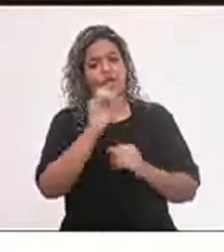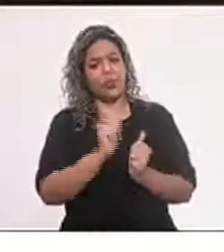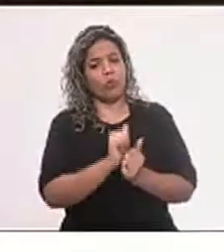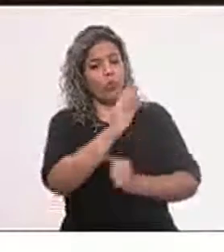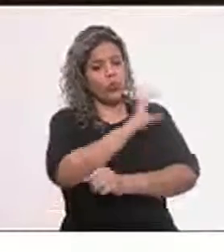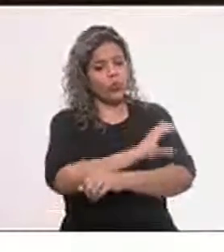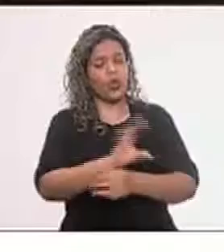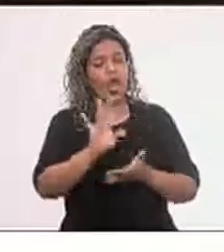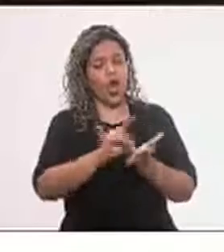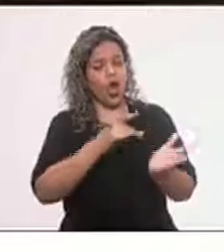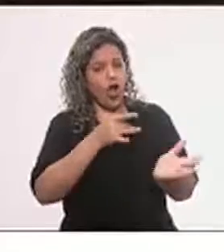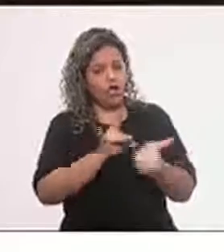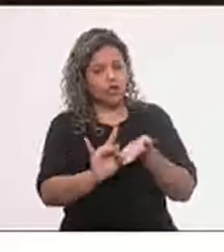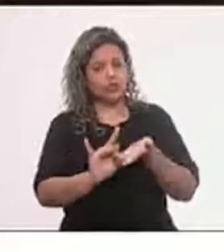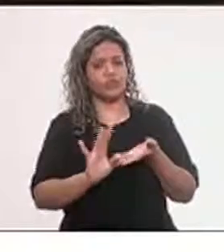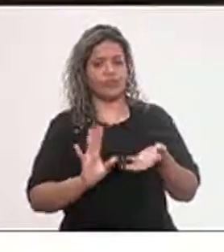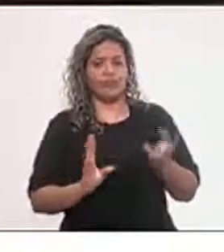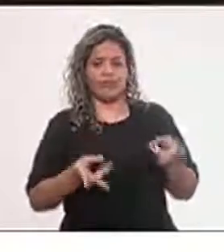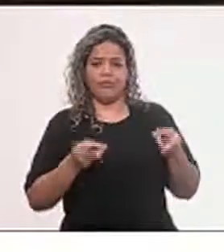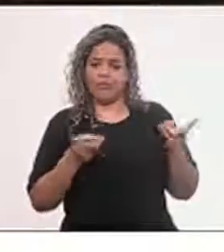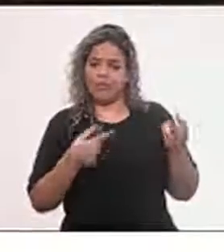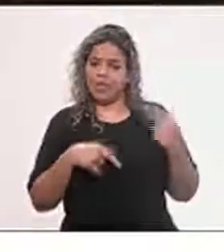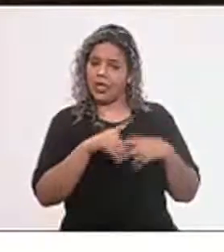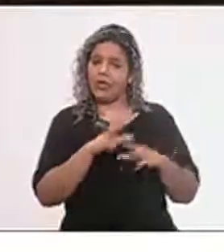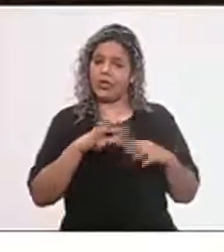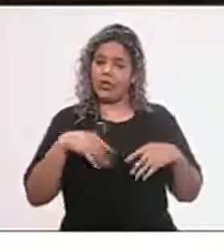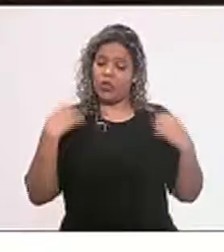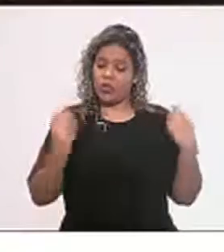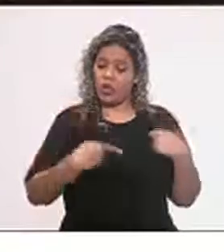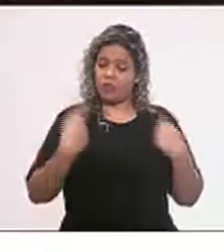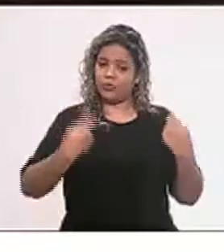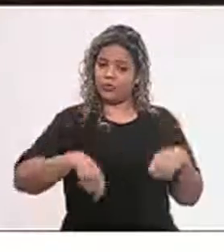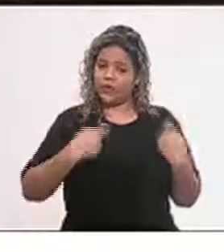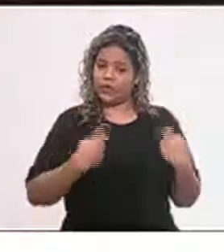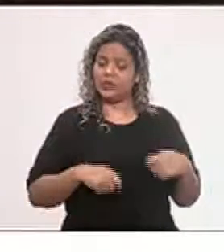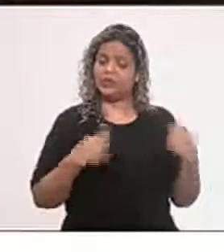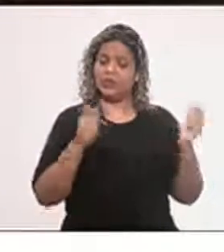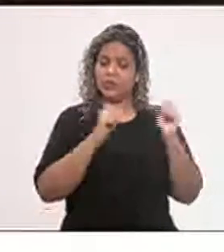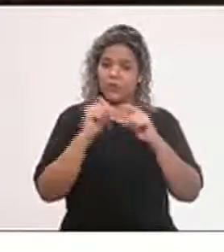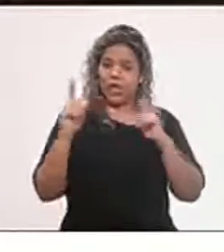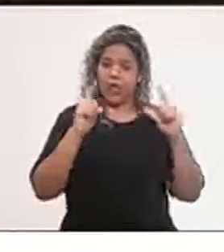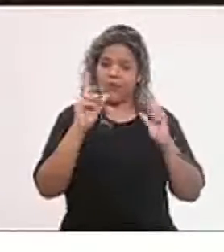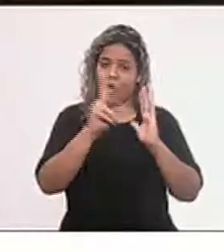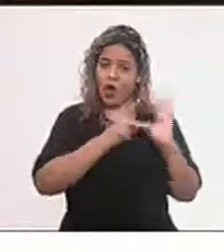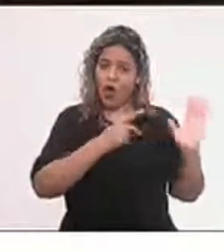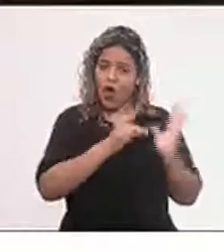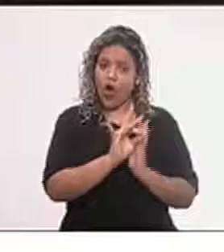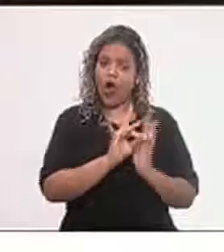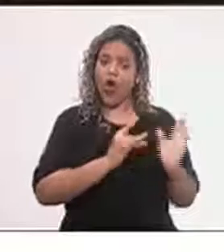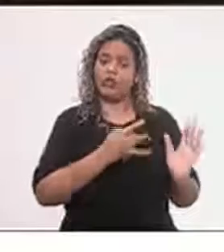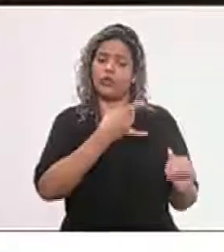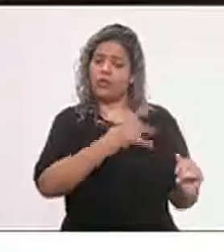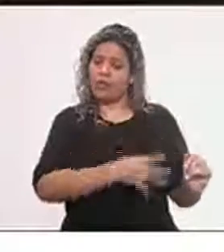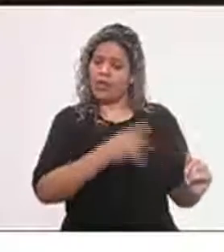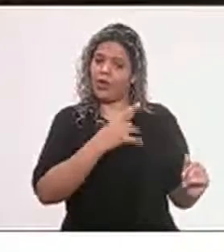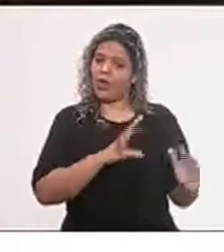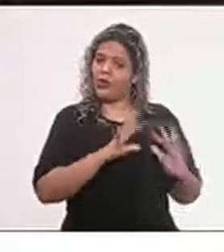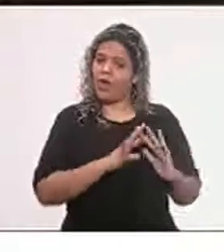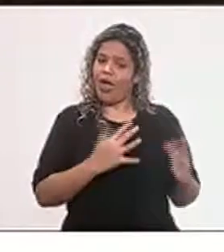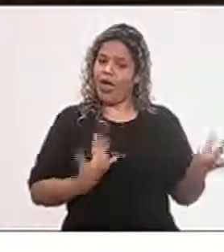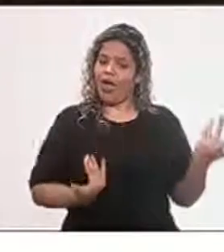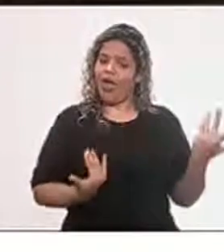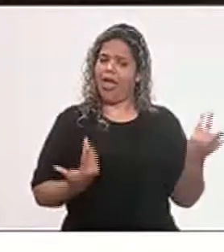do ódio. Então, a gente também precisa ressaltar que o ódio e o medo são